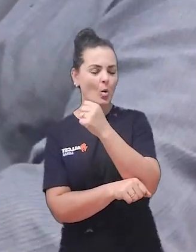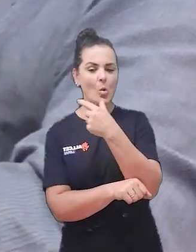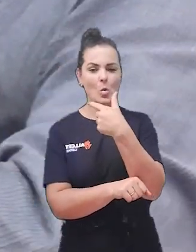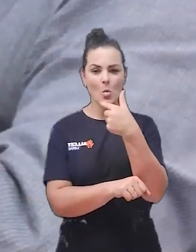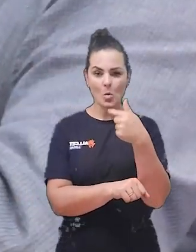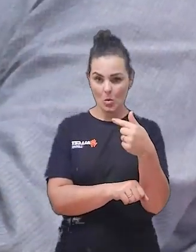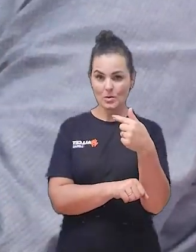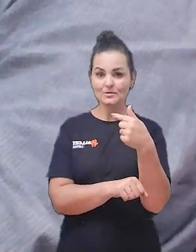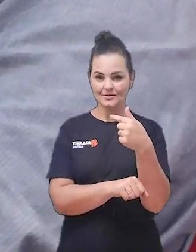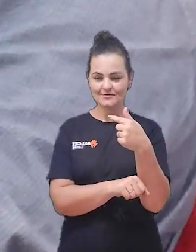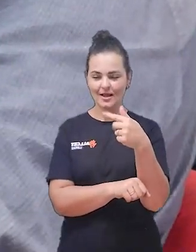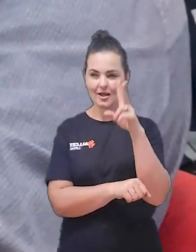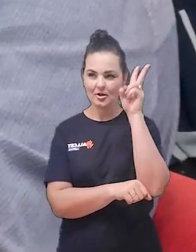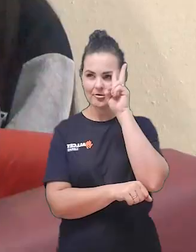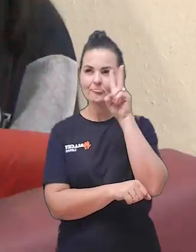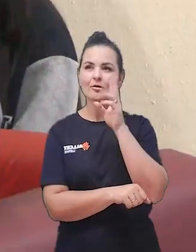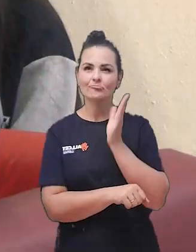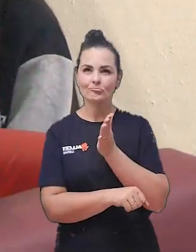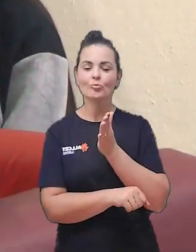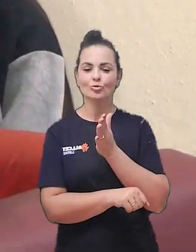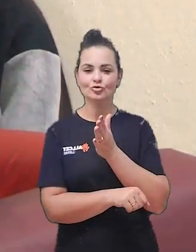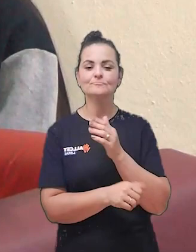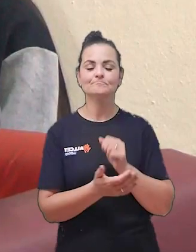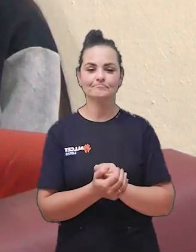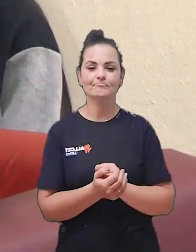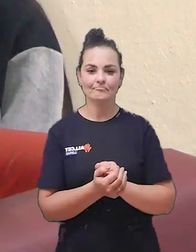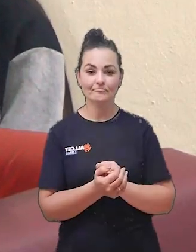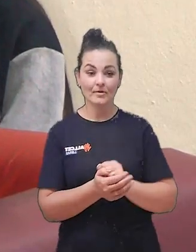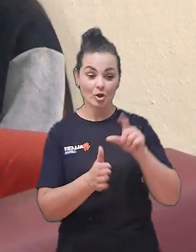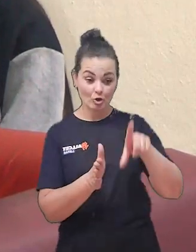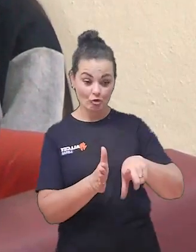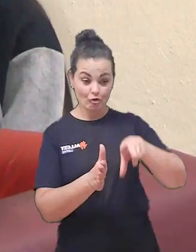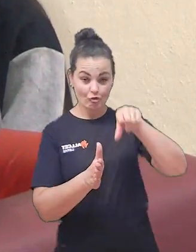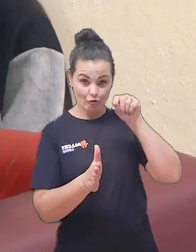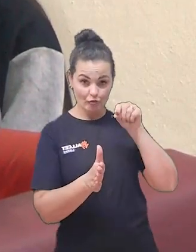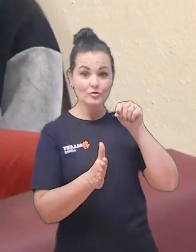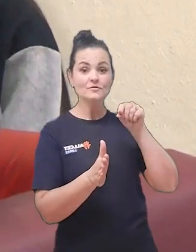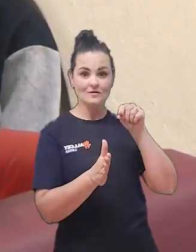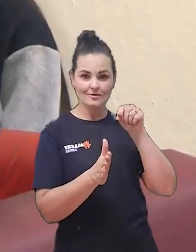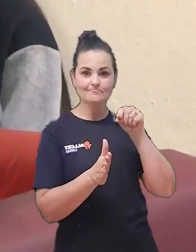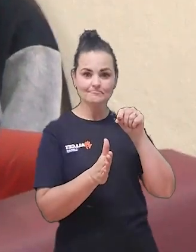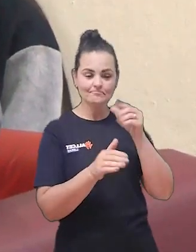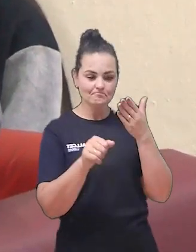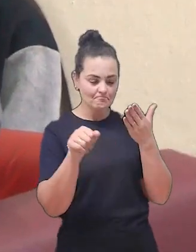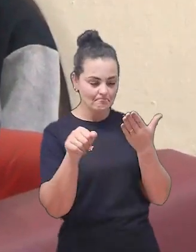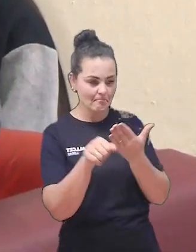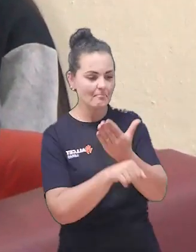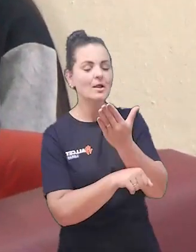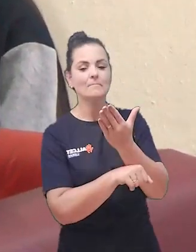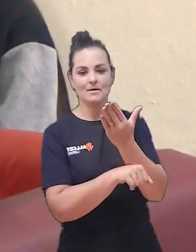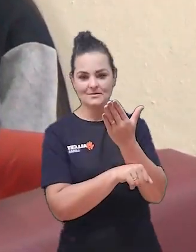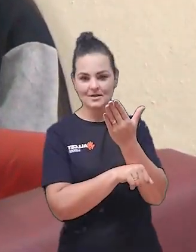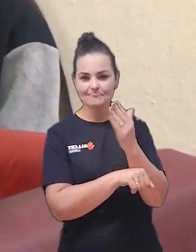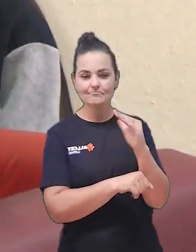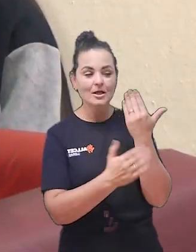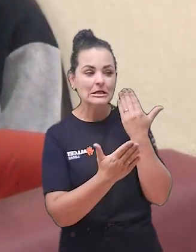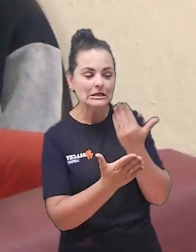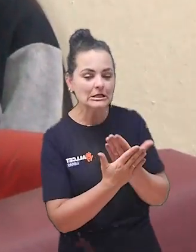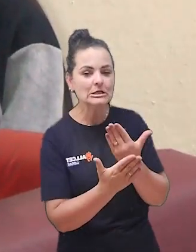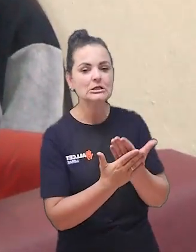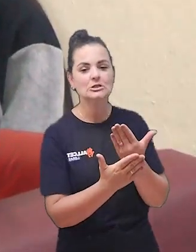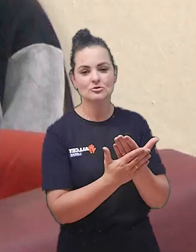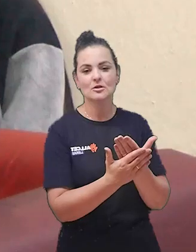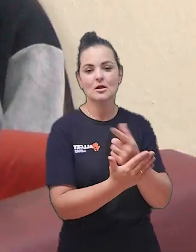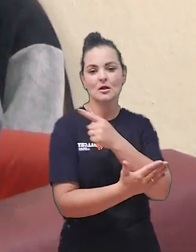87, me lembro até hoje. Então fui selecionado entre os 150 para cursar o segundo grau, chamado